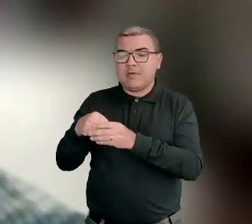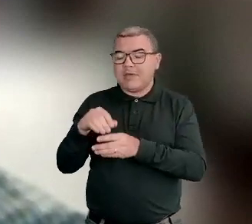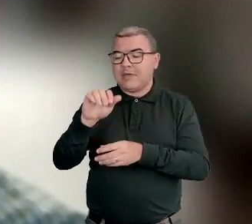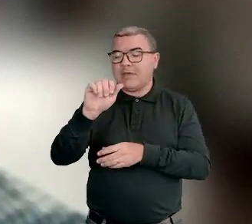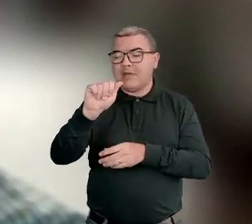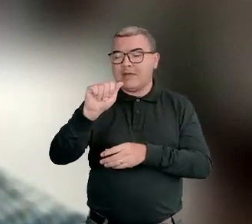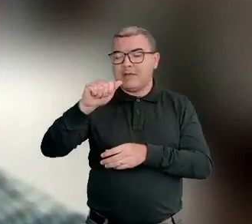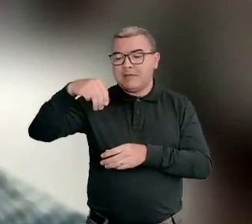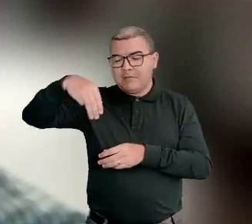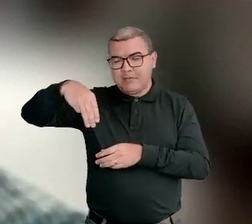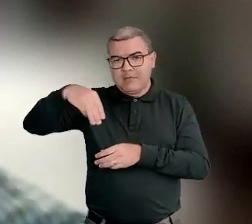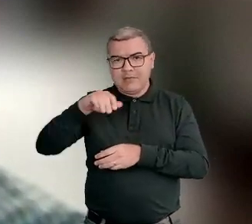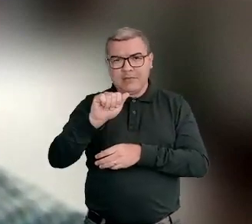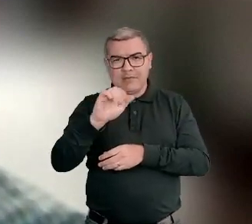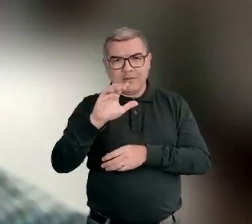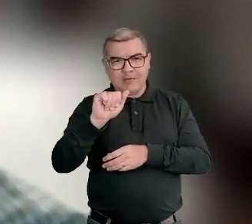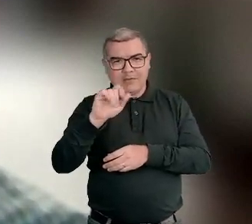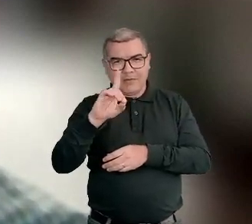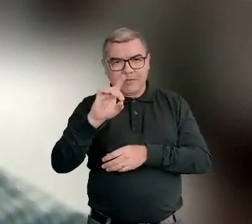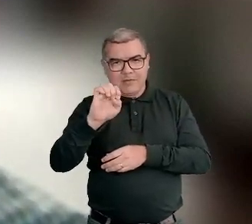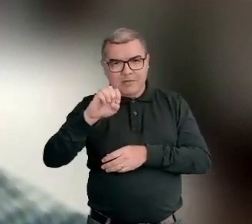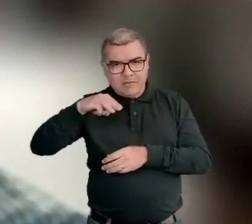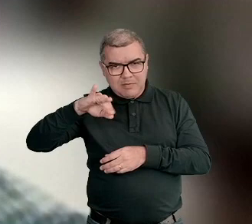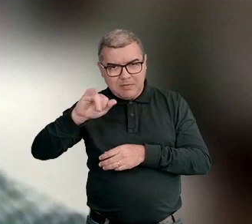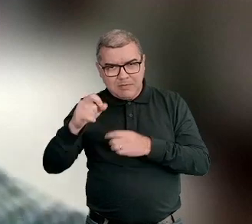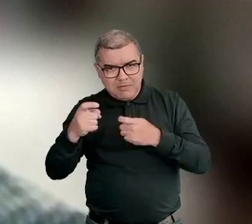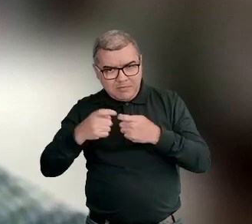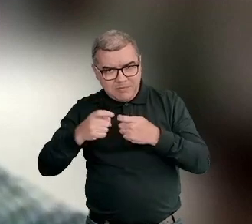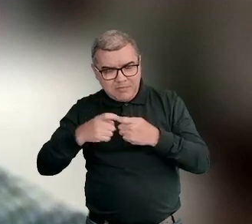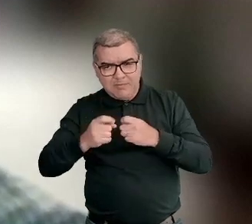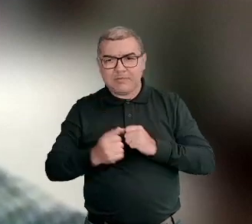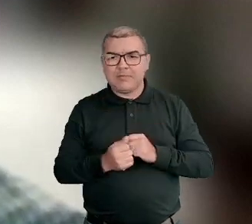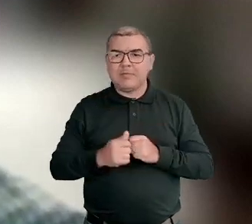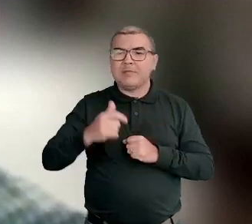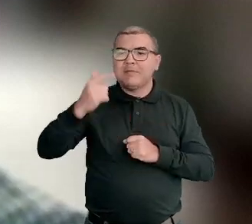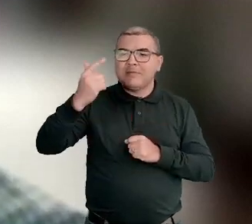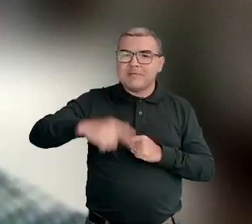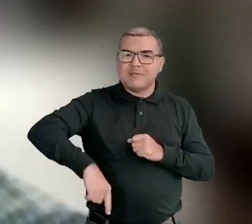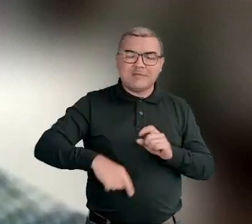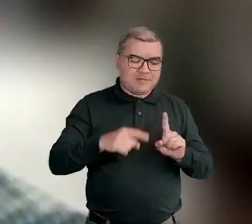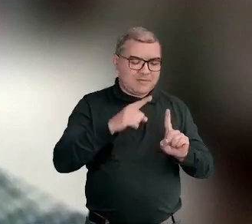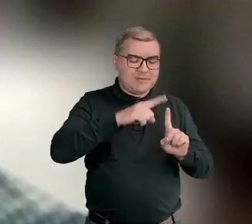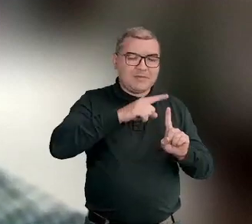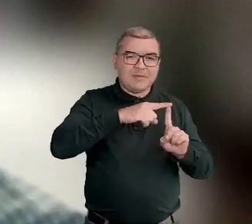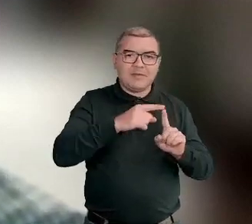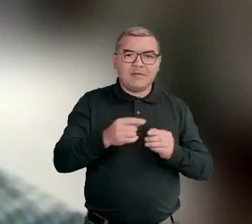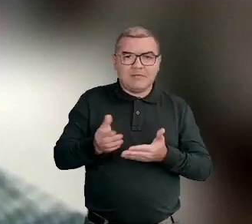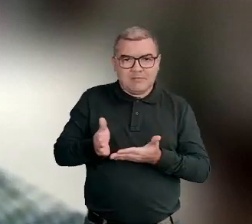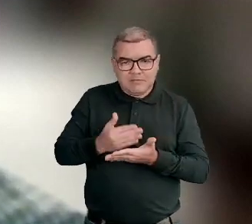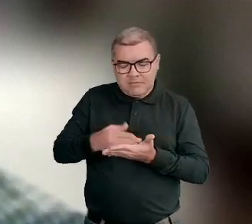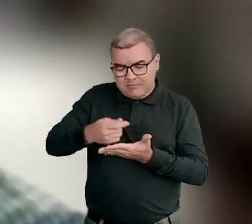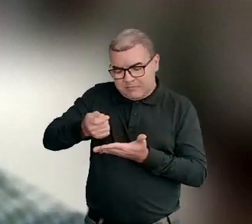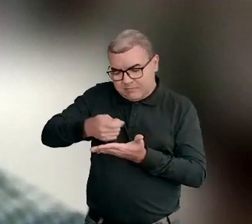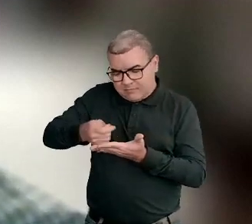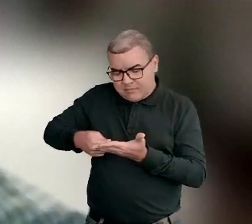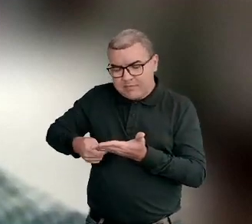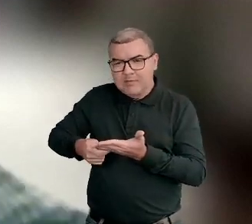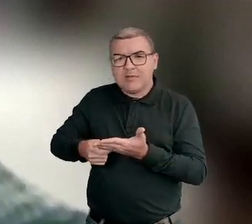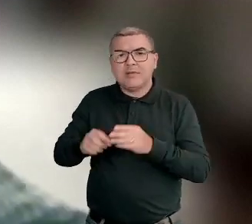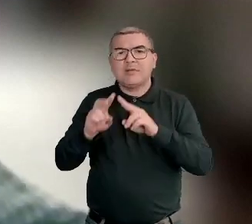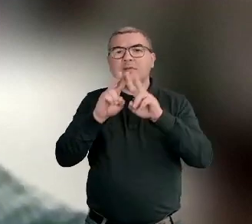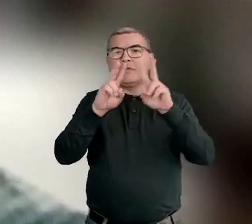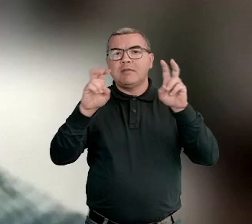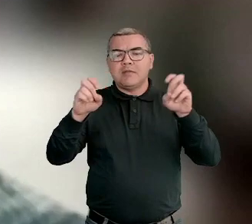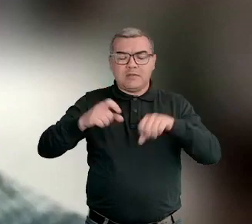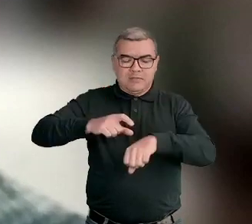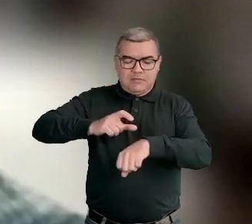posse concorridíssima. E, finalmente, autora de um livro, Um Tempo para Não Esquecer,